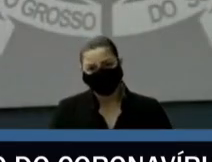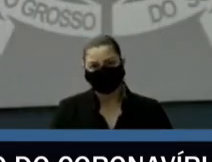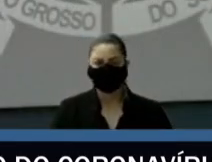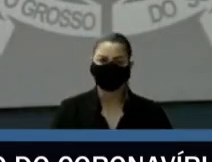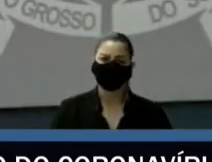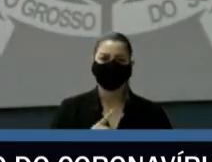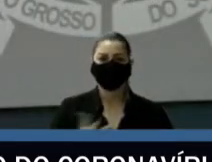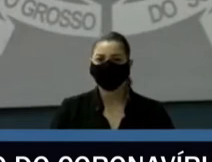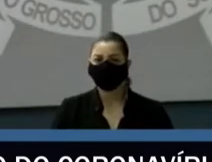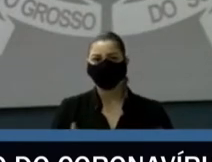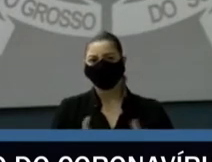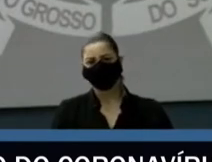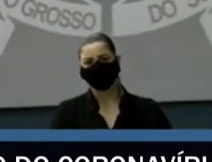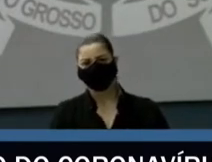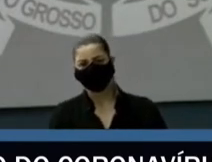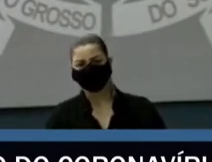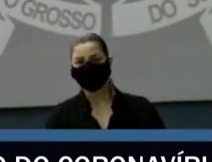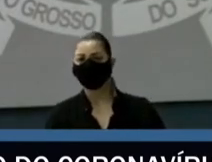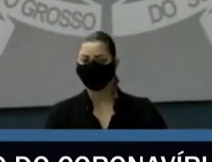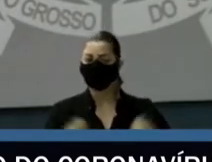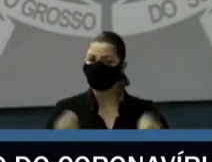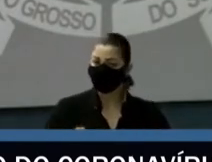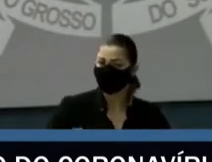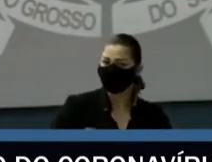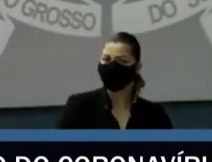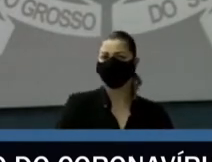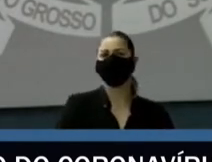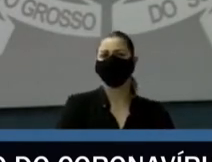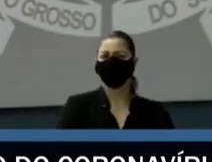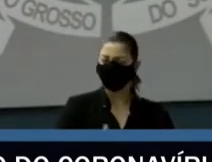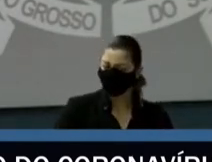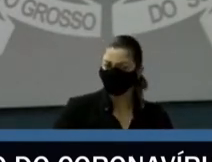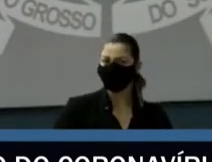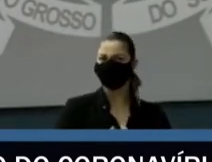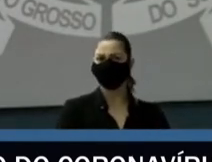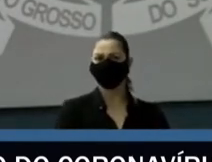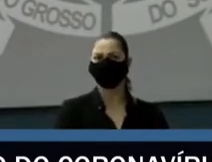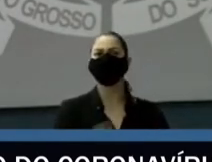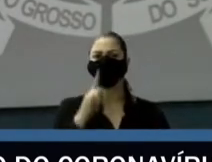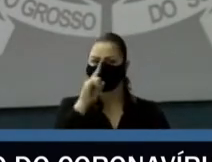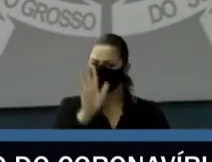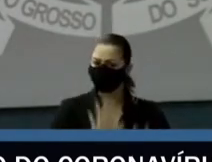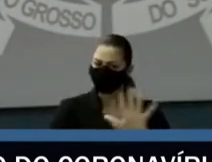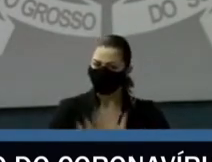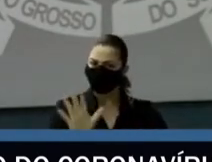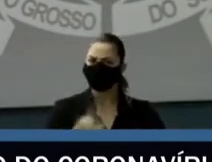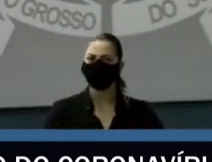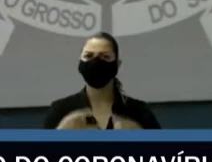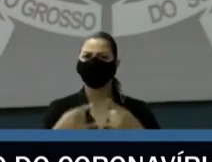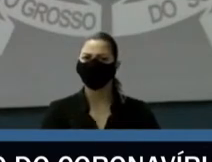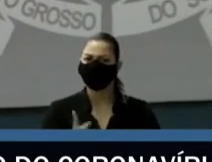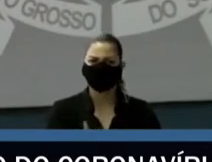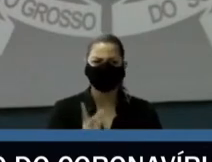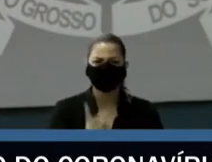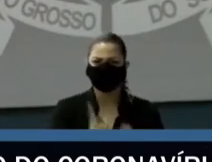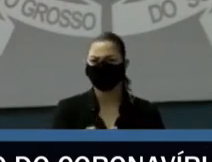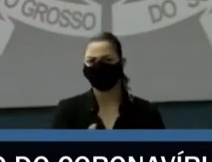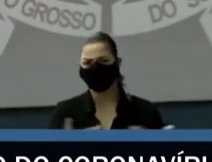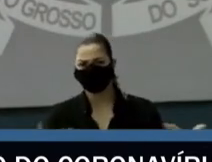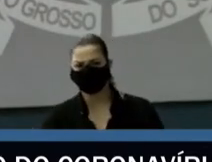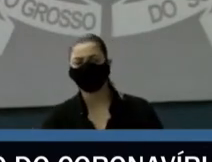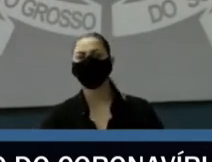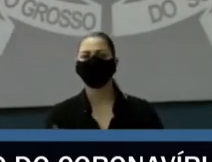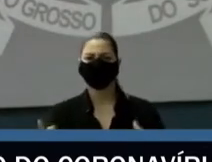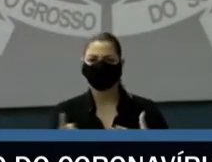situação desconfortável, mas tem que ter persistência para manter o cuidado, manter o máximo possível